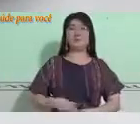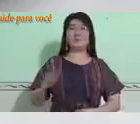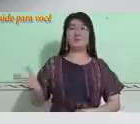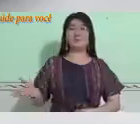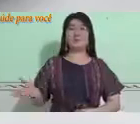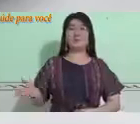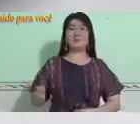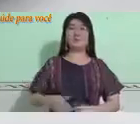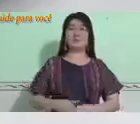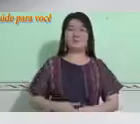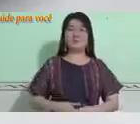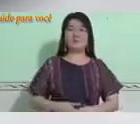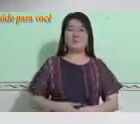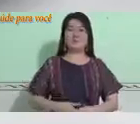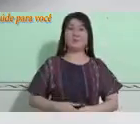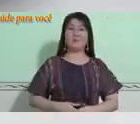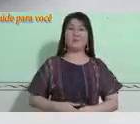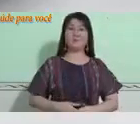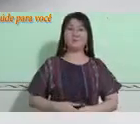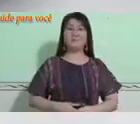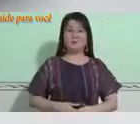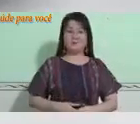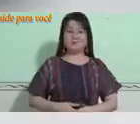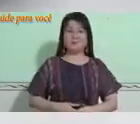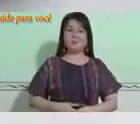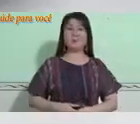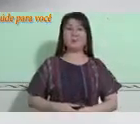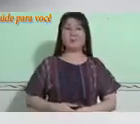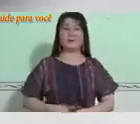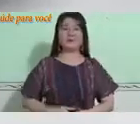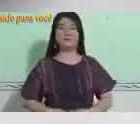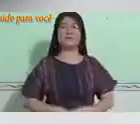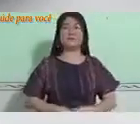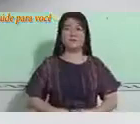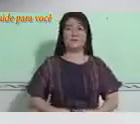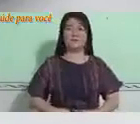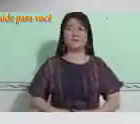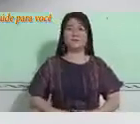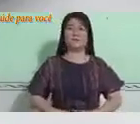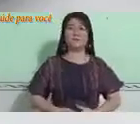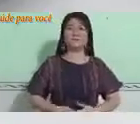como os tratamentos convencionais à base de anti-inflamatórios e analgésicos.